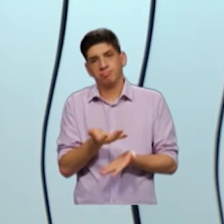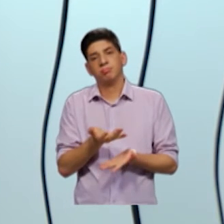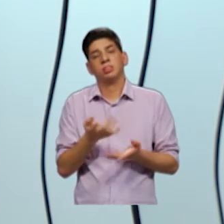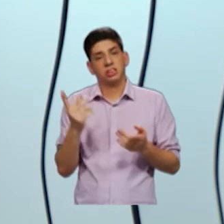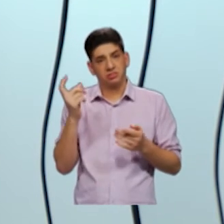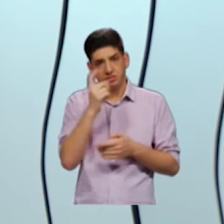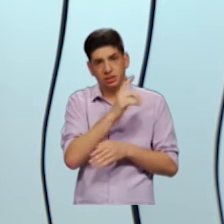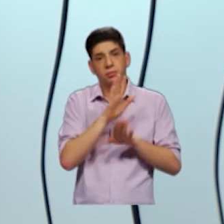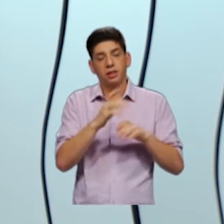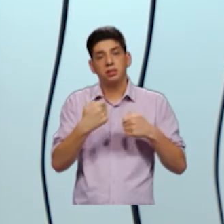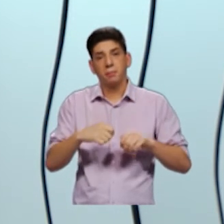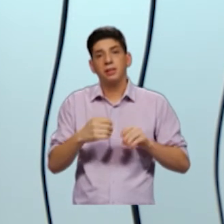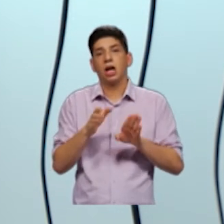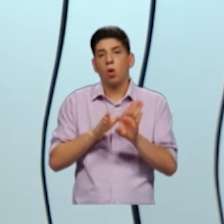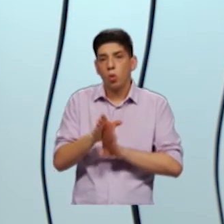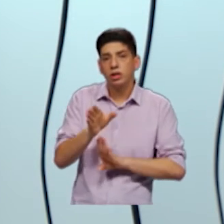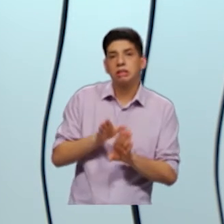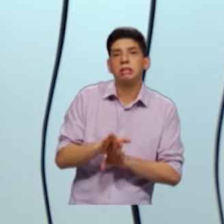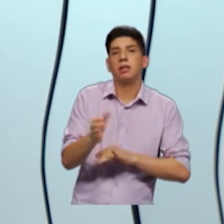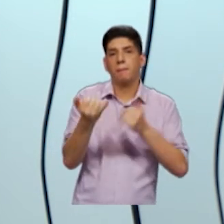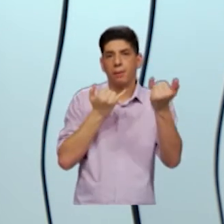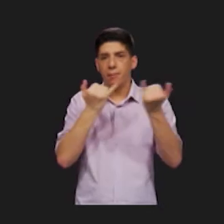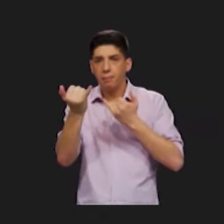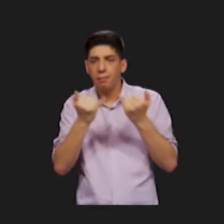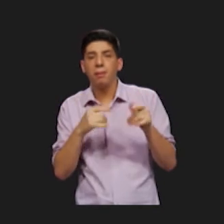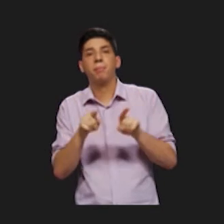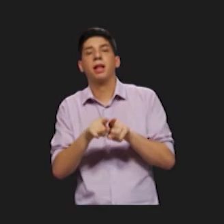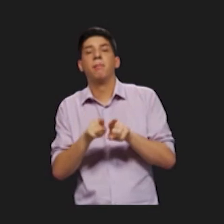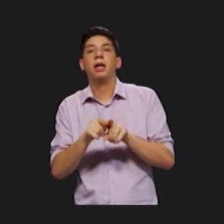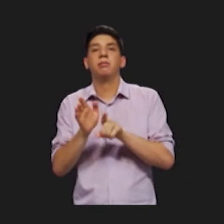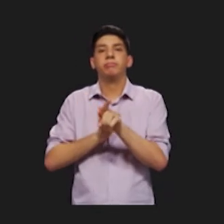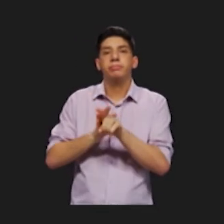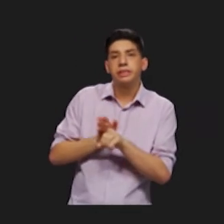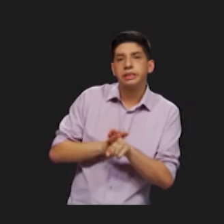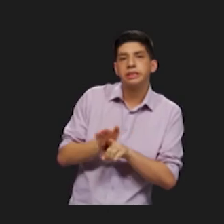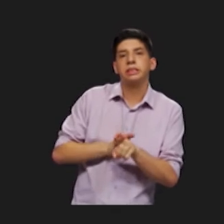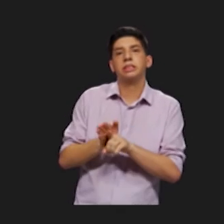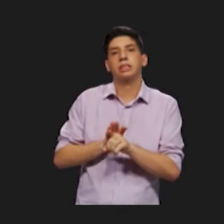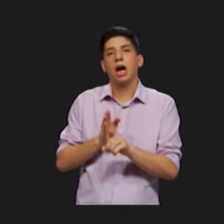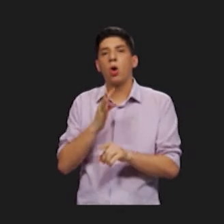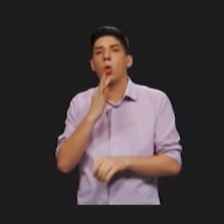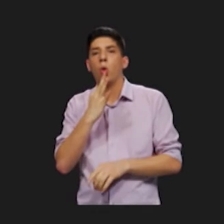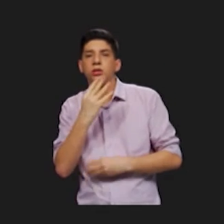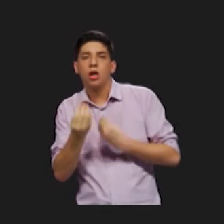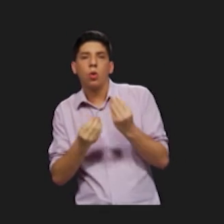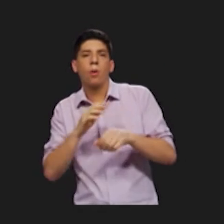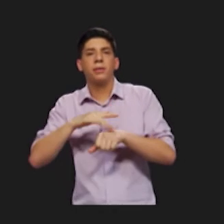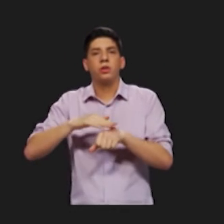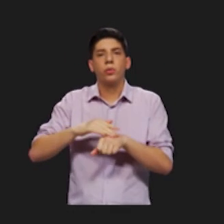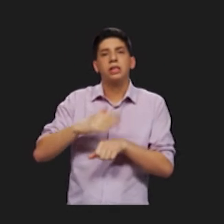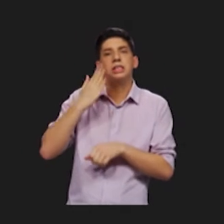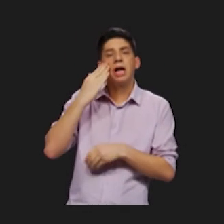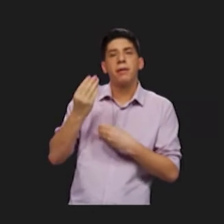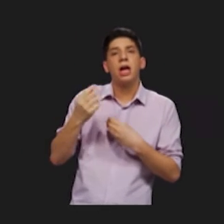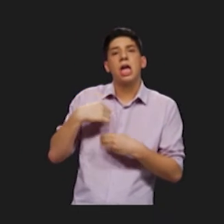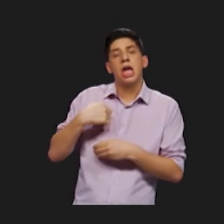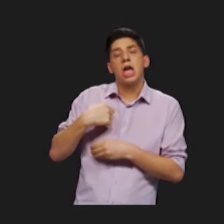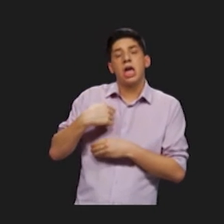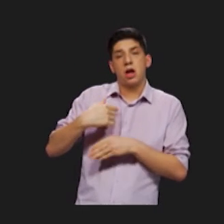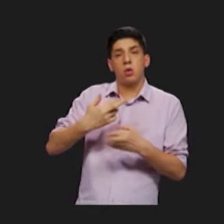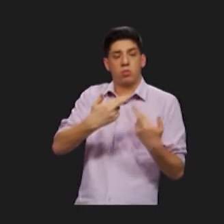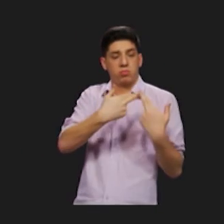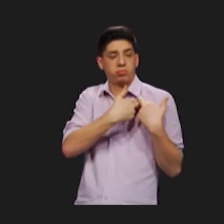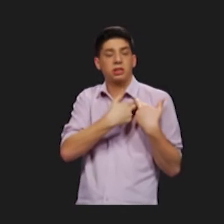as orientações, é preciso a gente conhecer mais sobre a doença, conhecer o que eu posso fazer para evitar